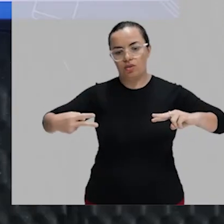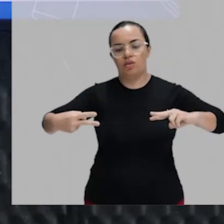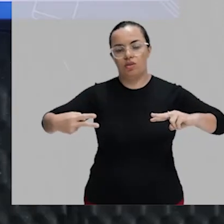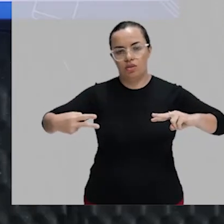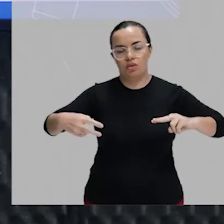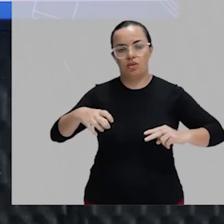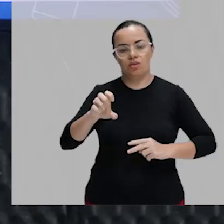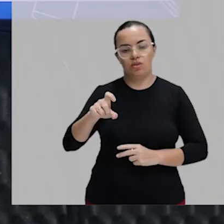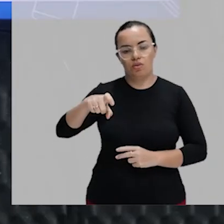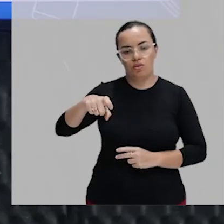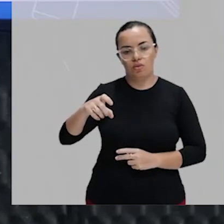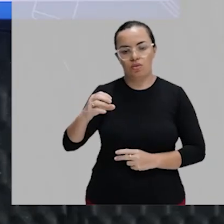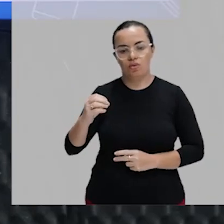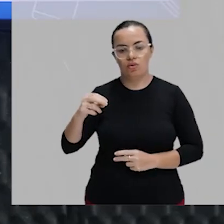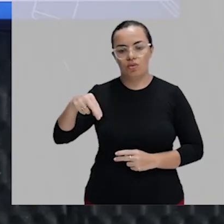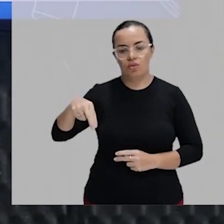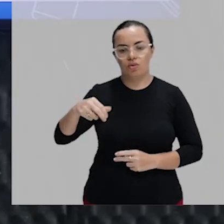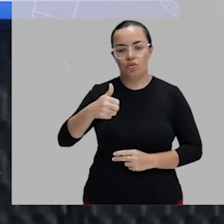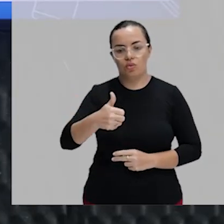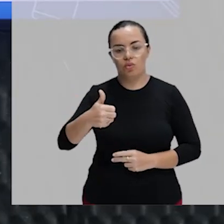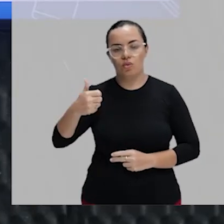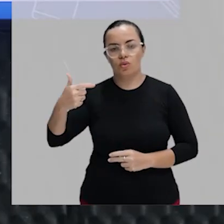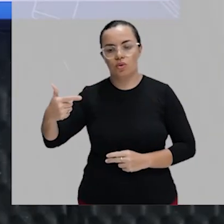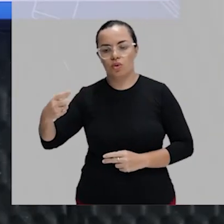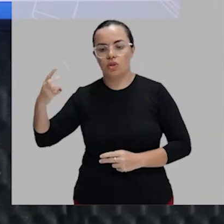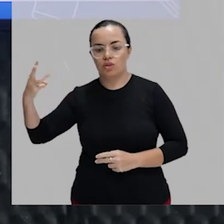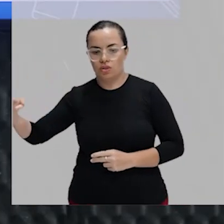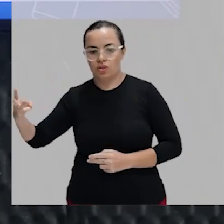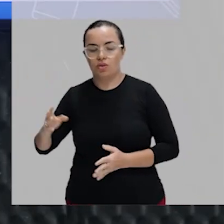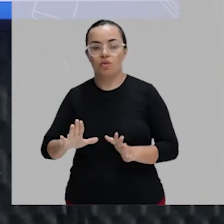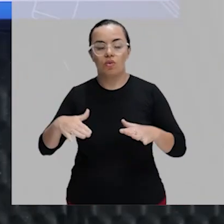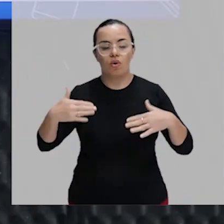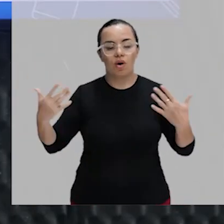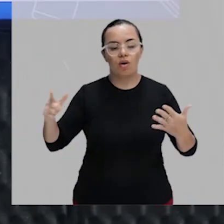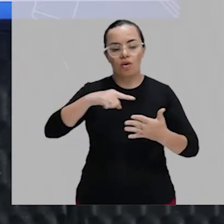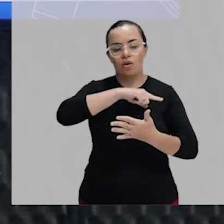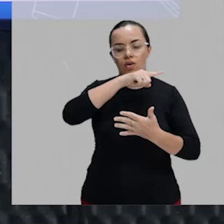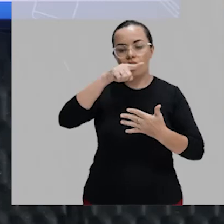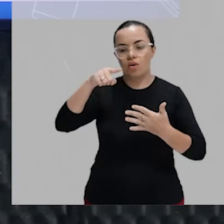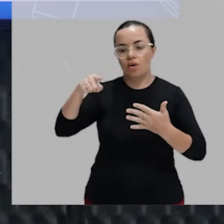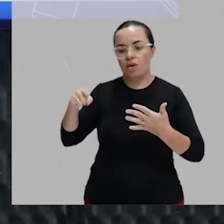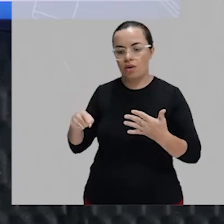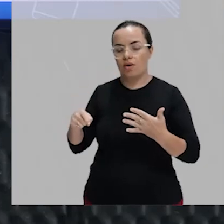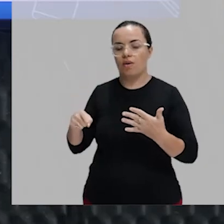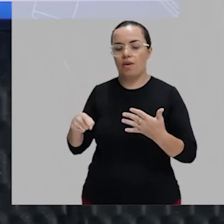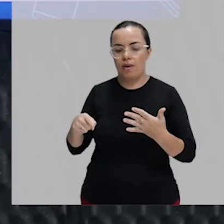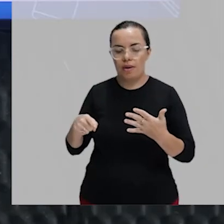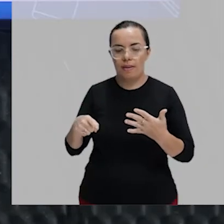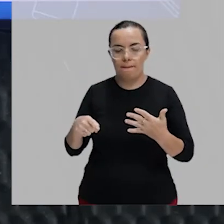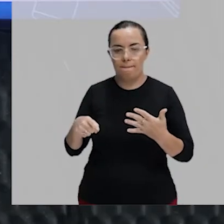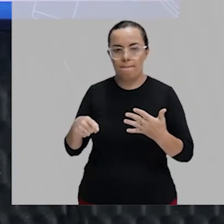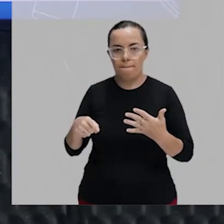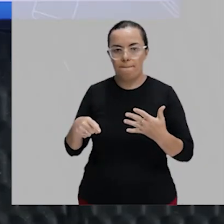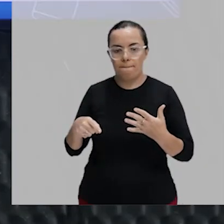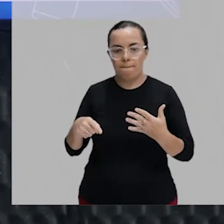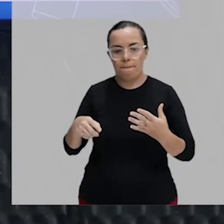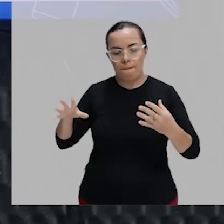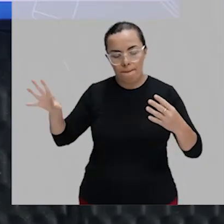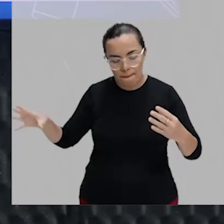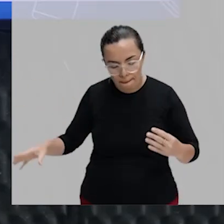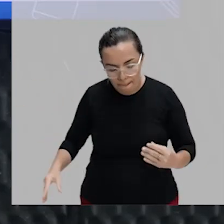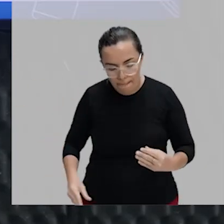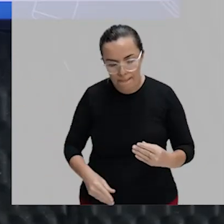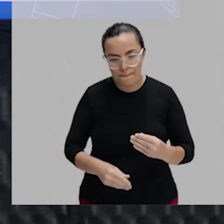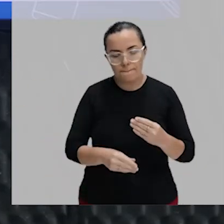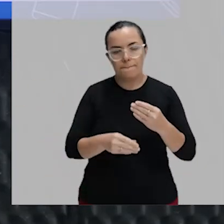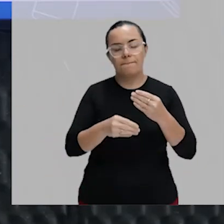exons. Quais dessas alternativas aqui vai ser complementar a